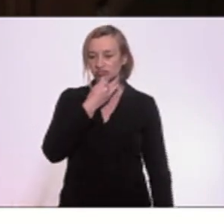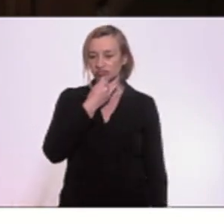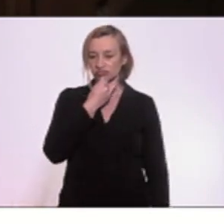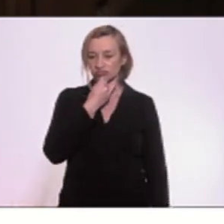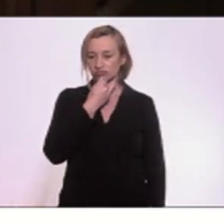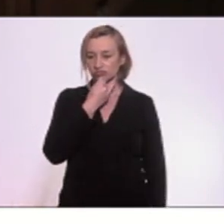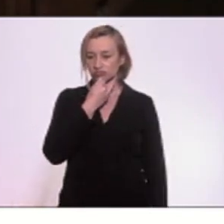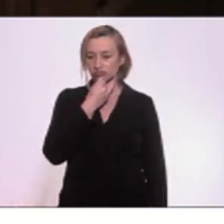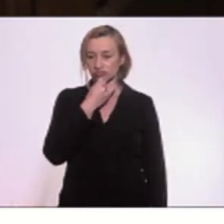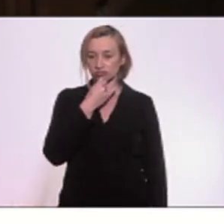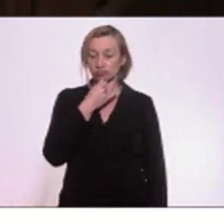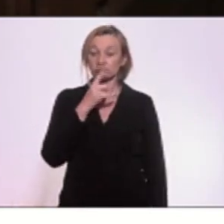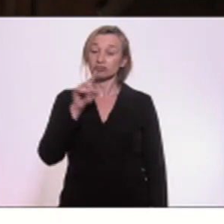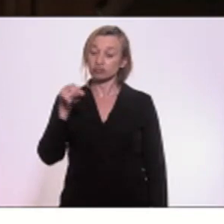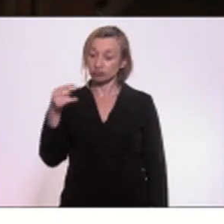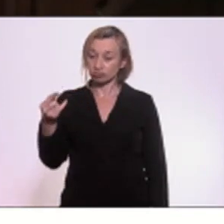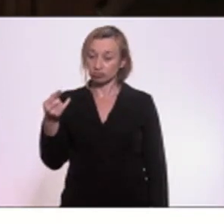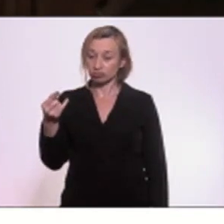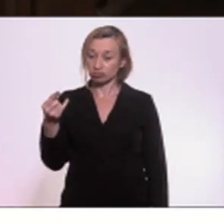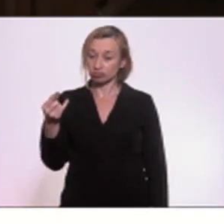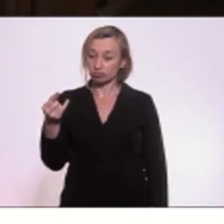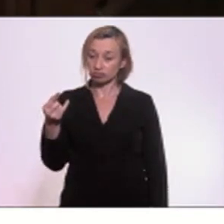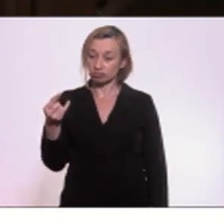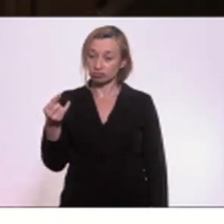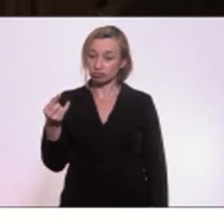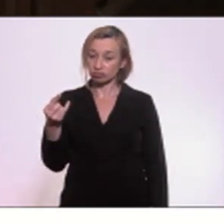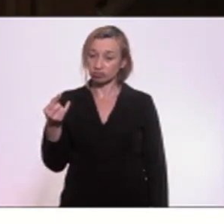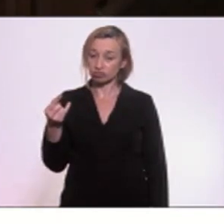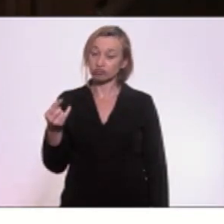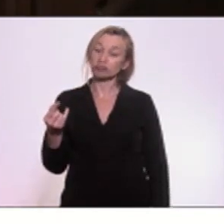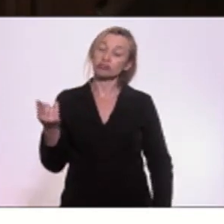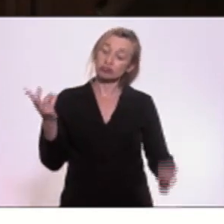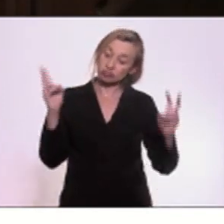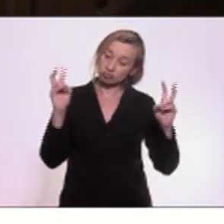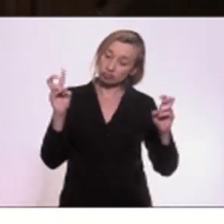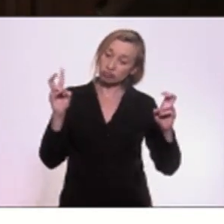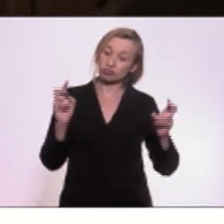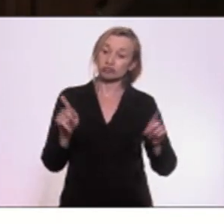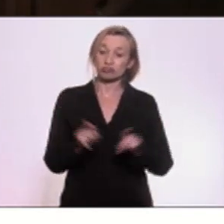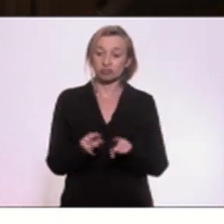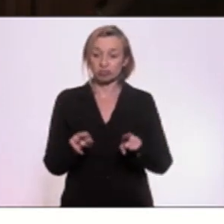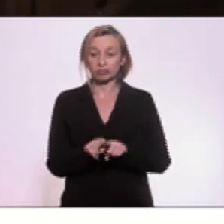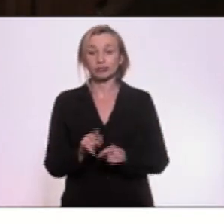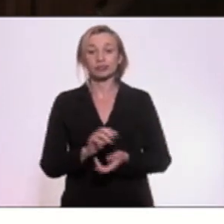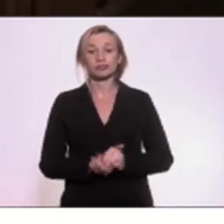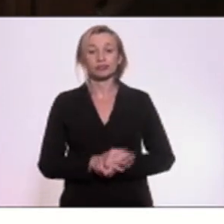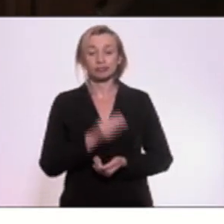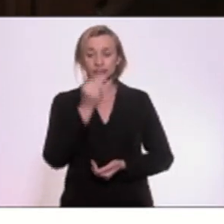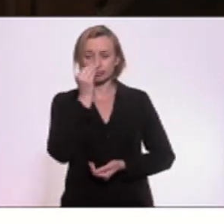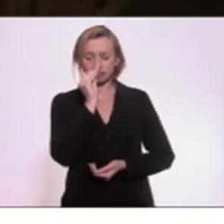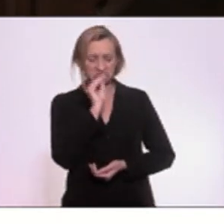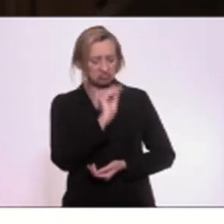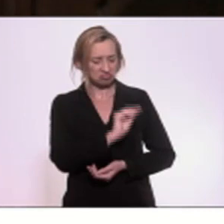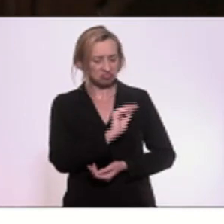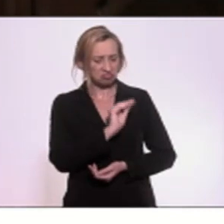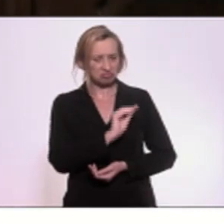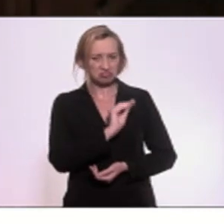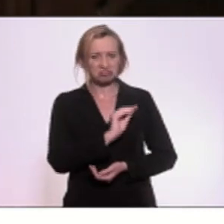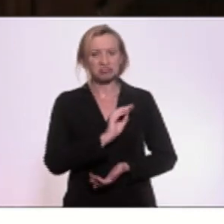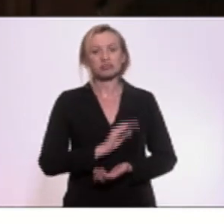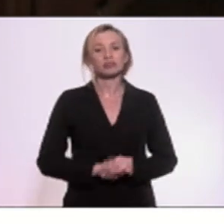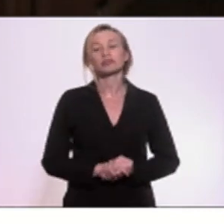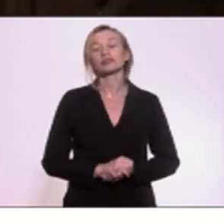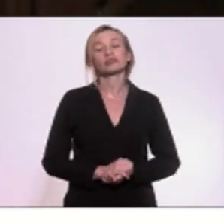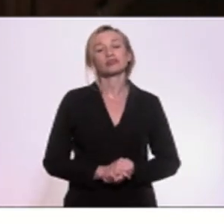É deplorável. Mas outro preceito constitucional também abandonado é